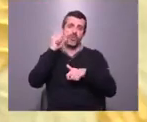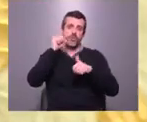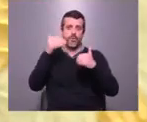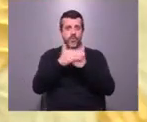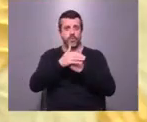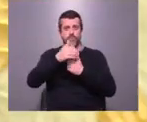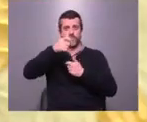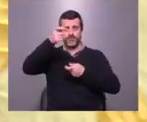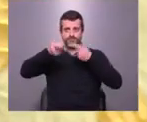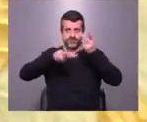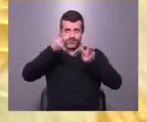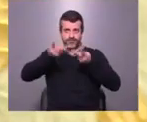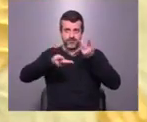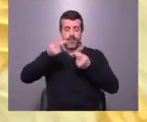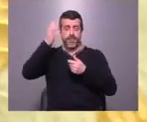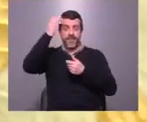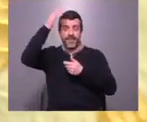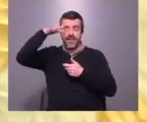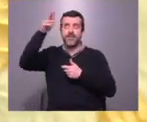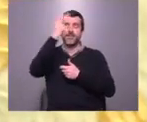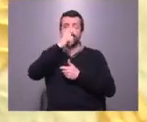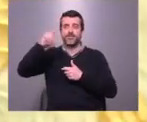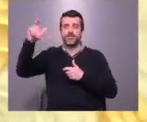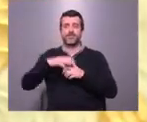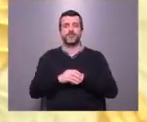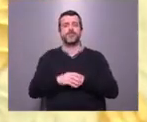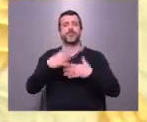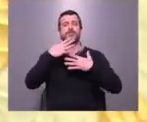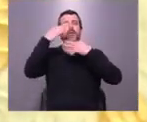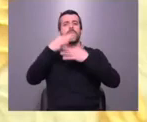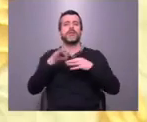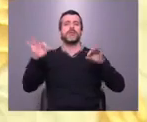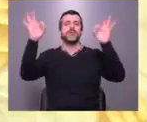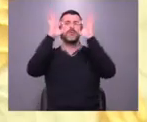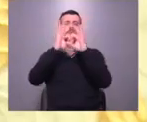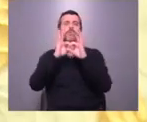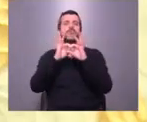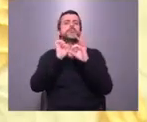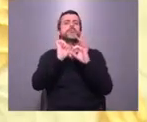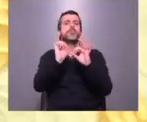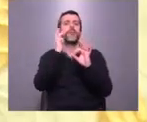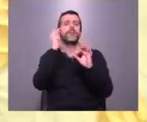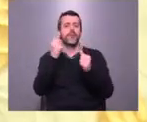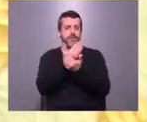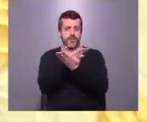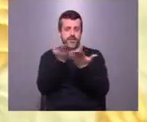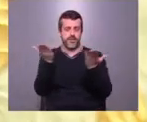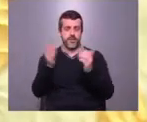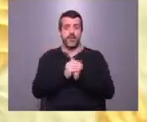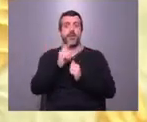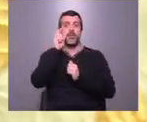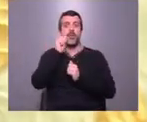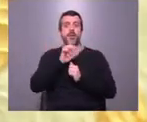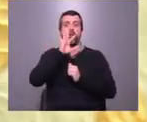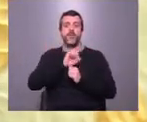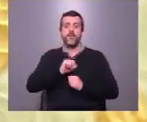mortos, e o seu reino não terá fim. Creio no Espírito Santo, Senhor que dá a vida, e procede do